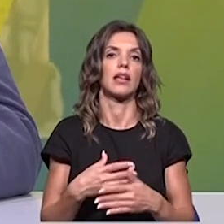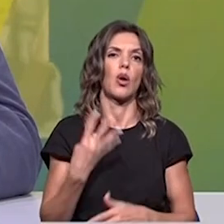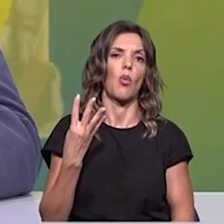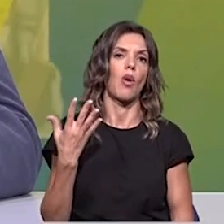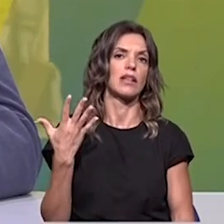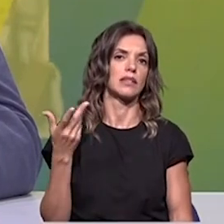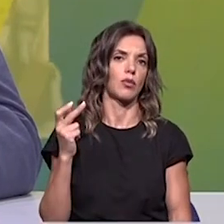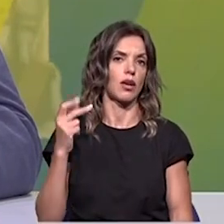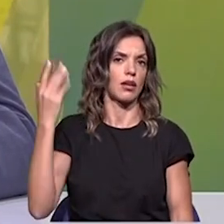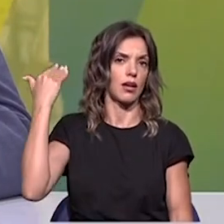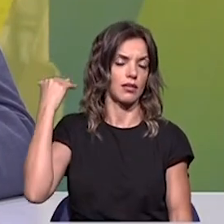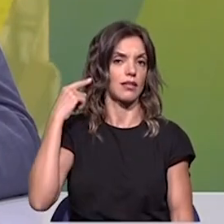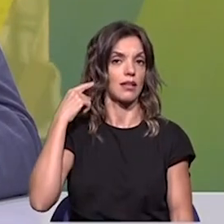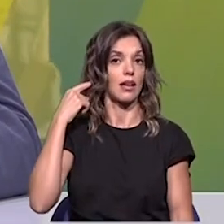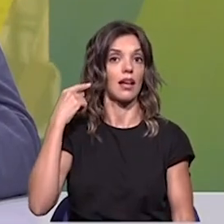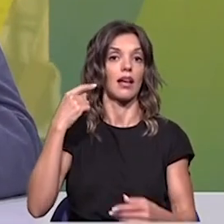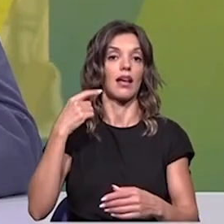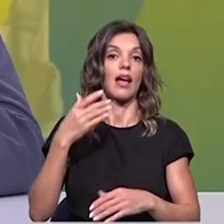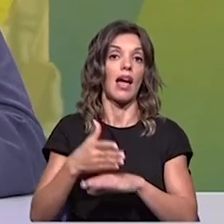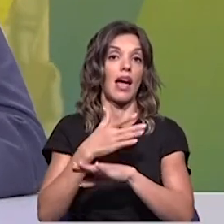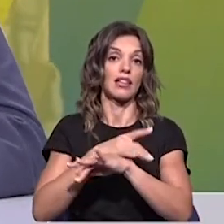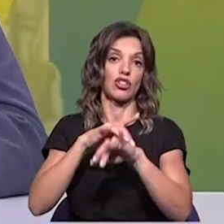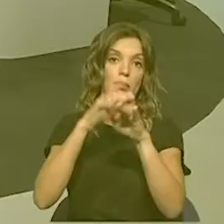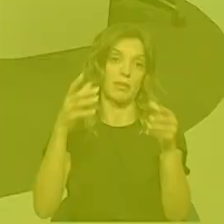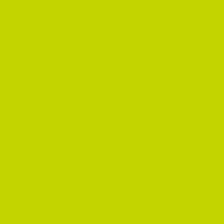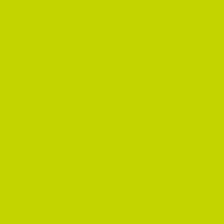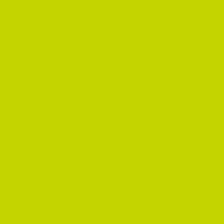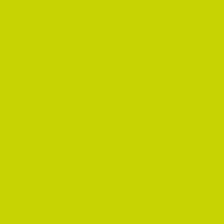desde talvez desde a altura da pandemia é o mês mas